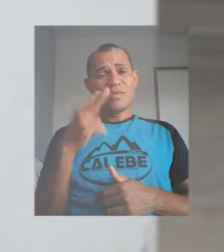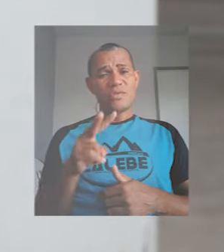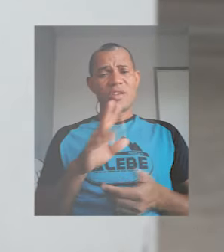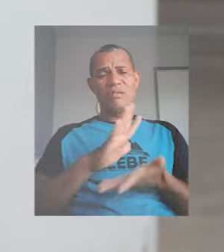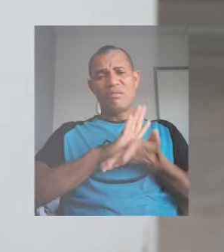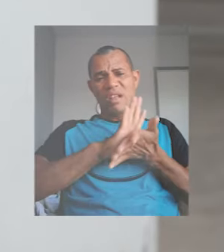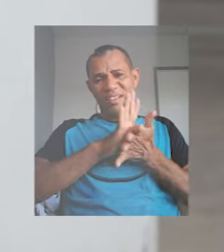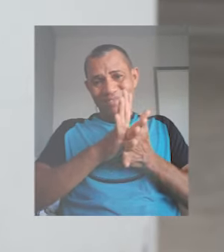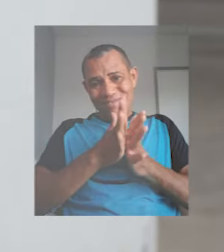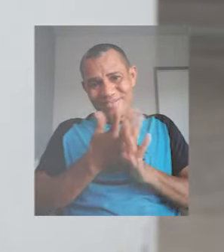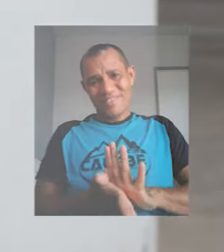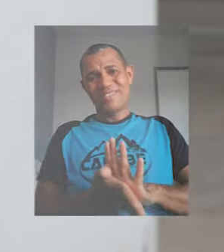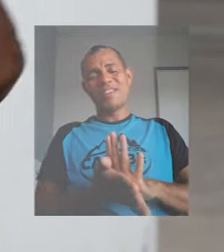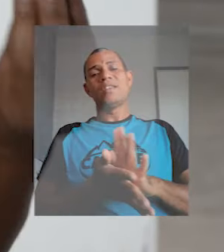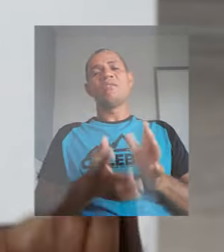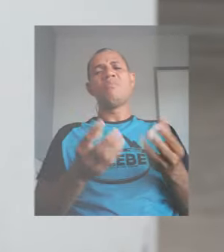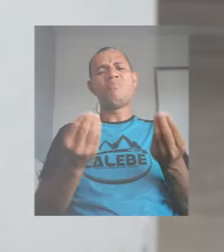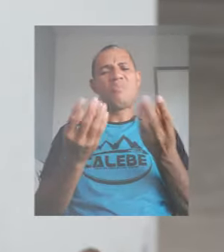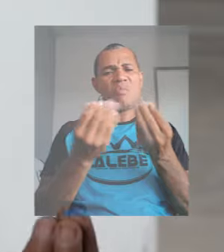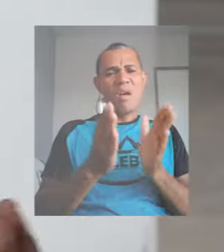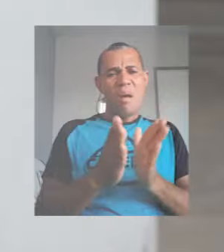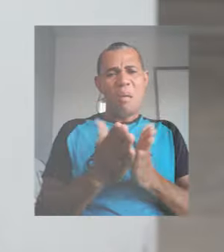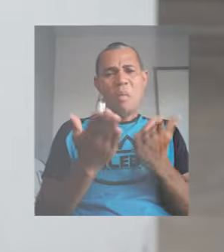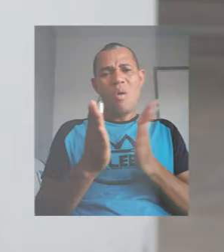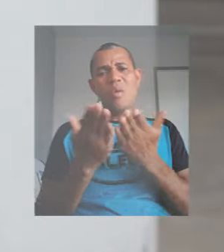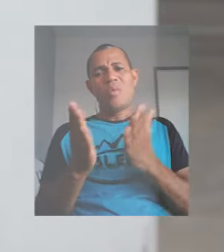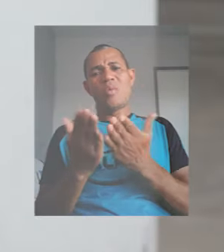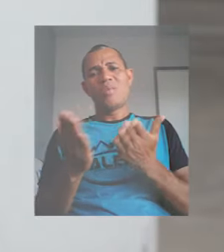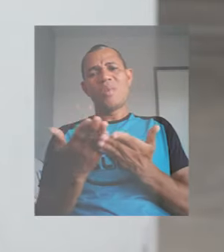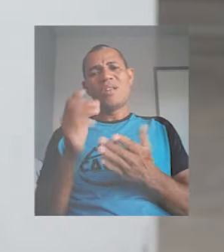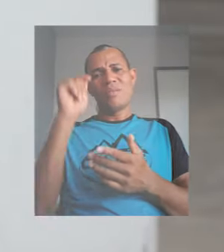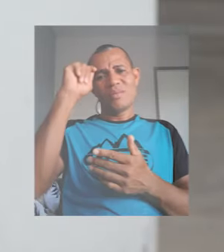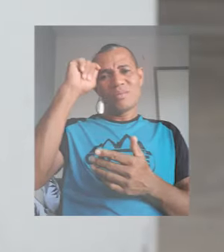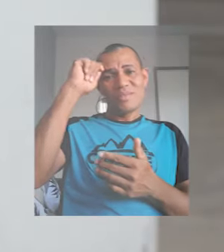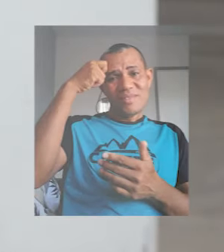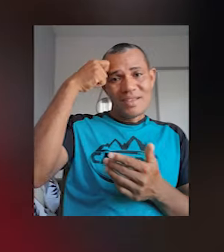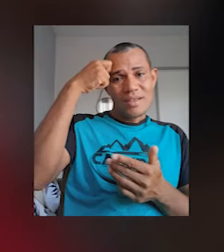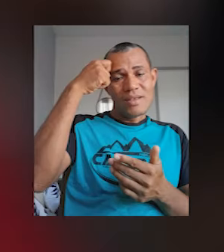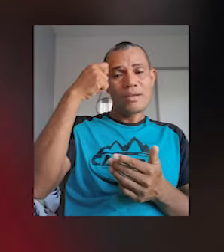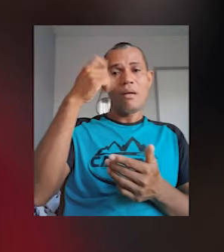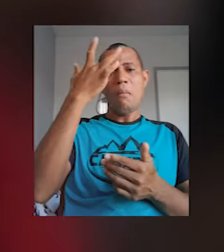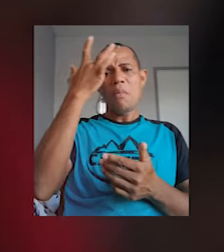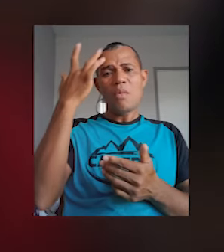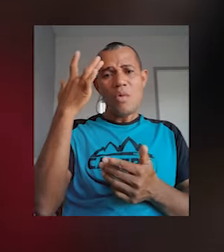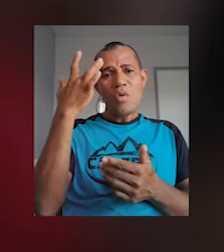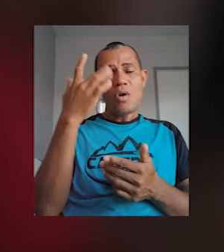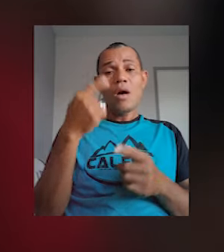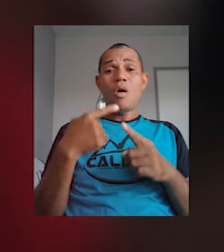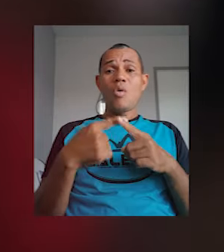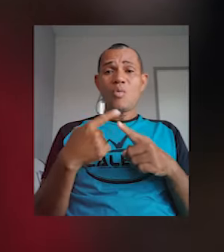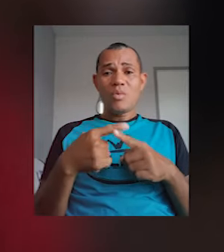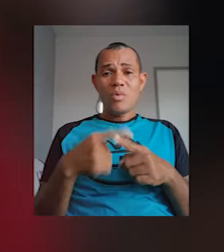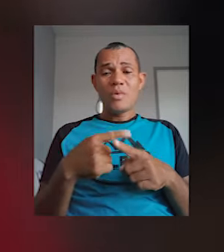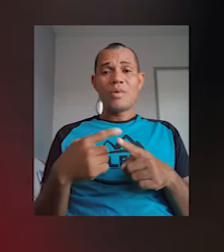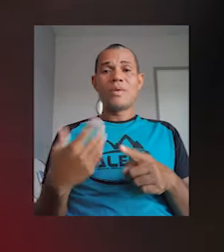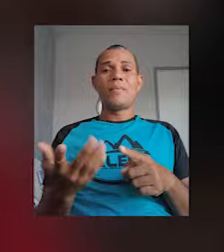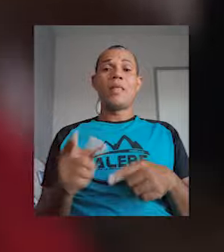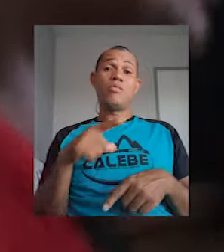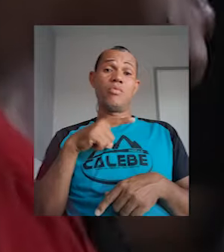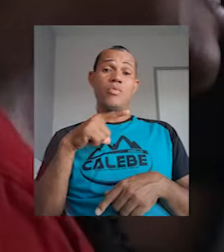prevalecendo a vulnerabilidade, prevalecendo a pobreza. E essa pobreza, essa vulnerabilidade, ela é, em certa